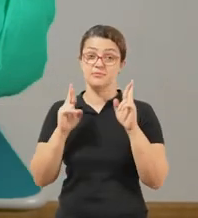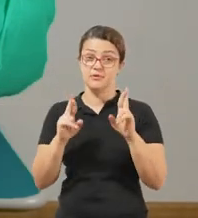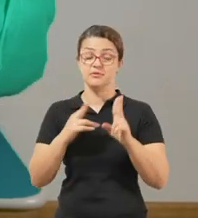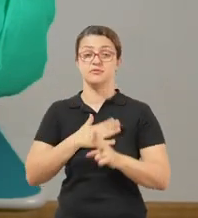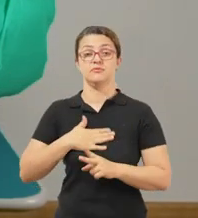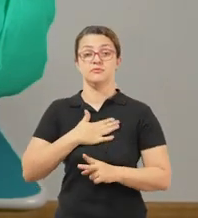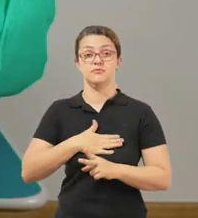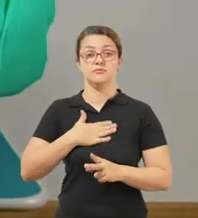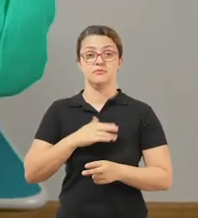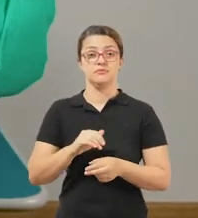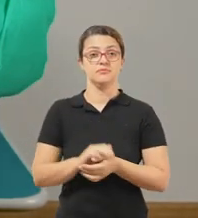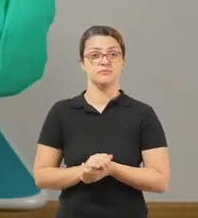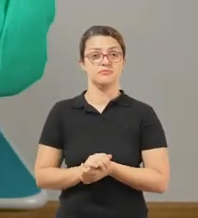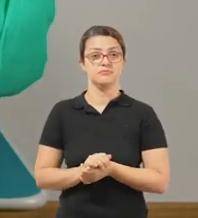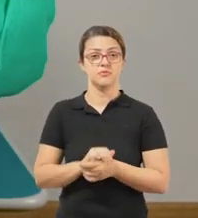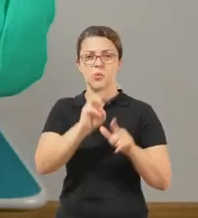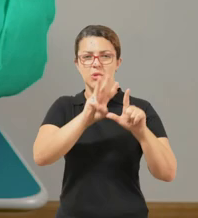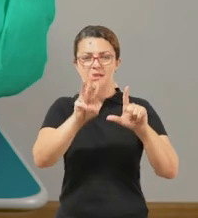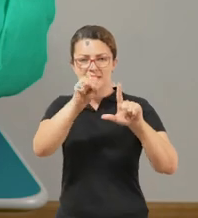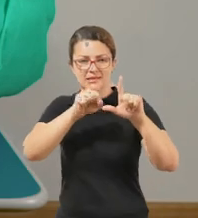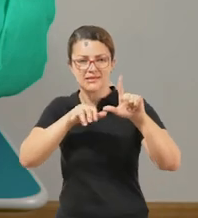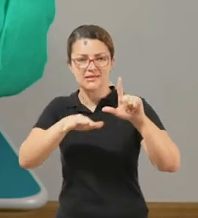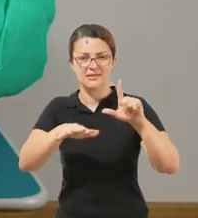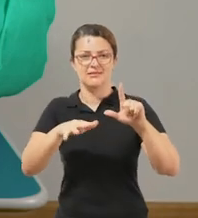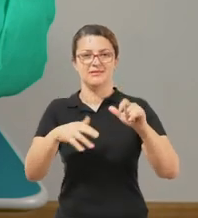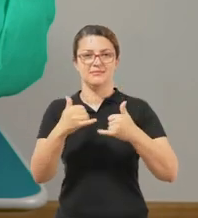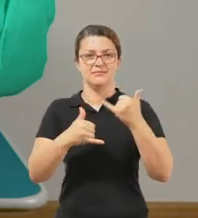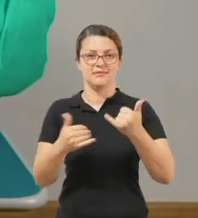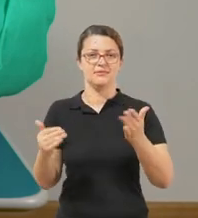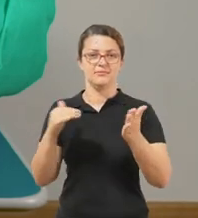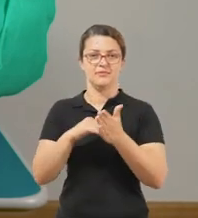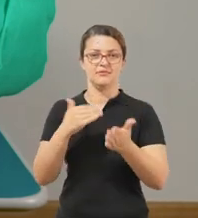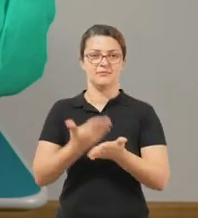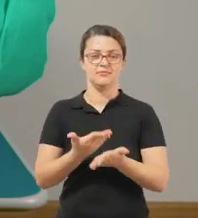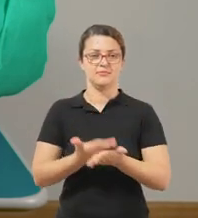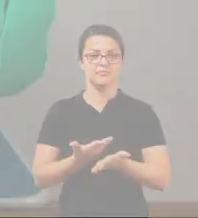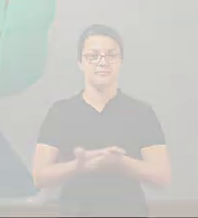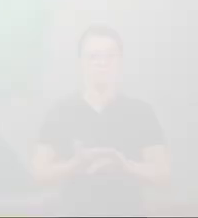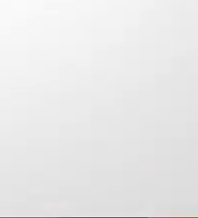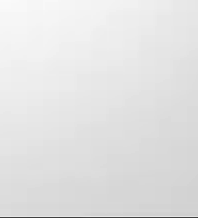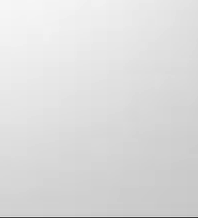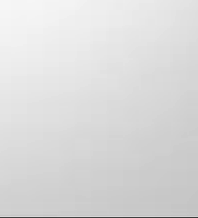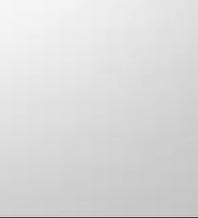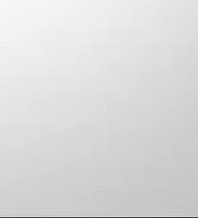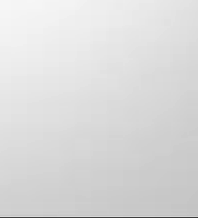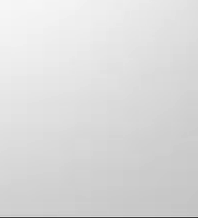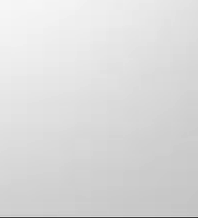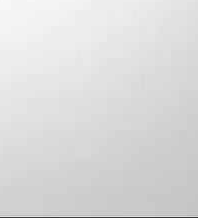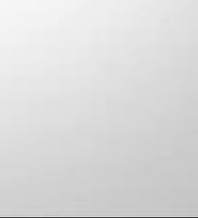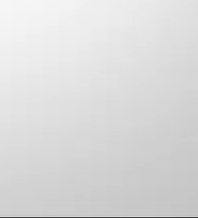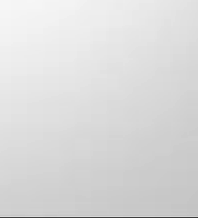Espero que vocês tenham gostado. Compartilhem o link, se divirta e até a próxima. Música.